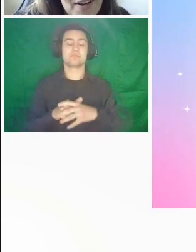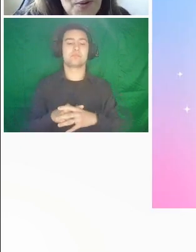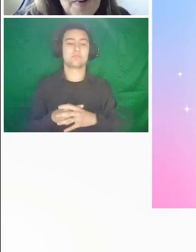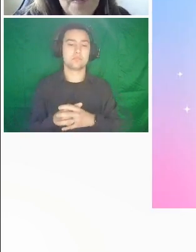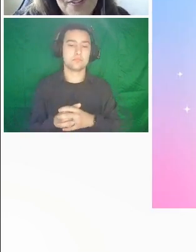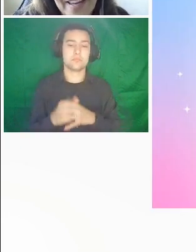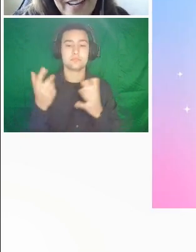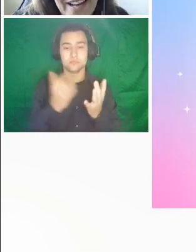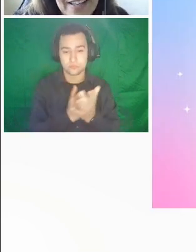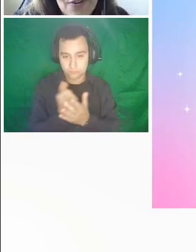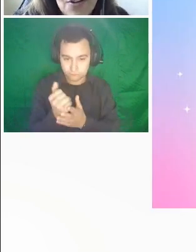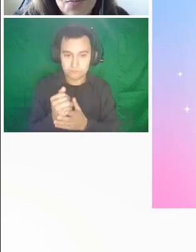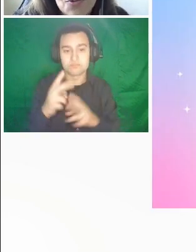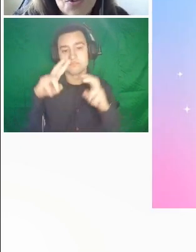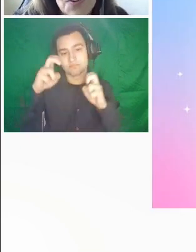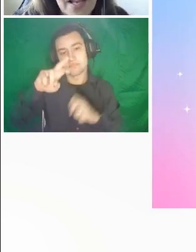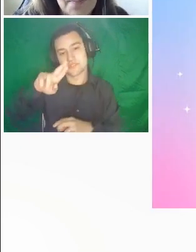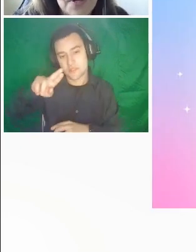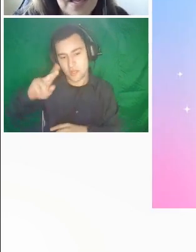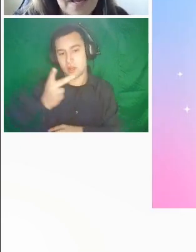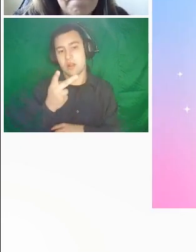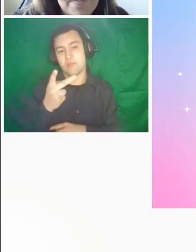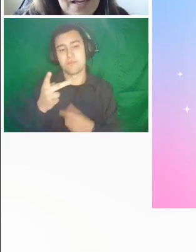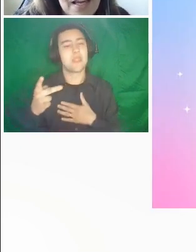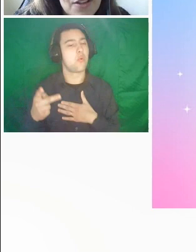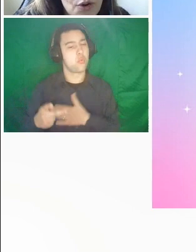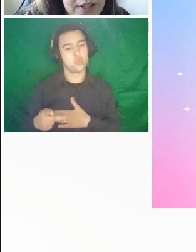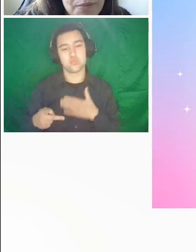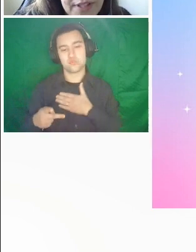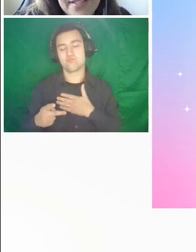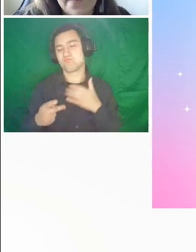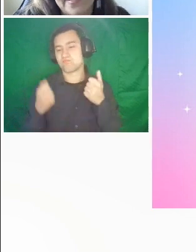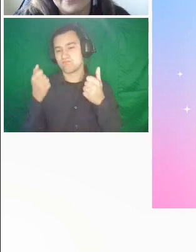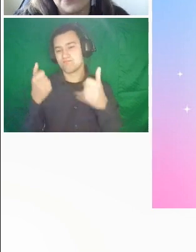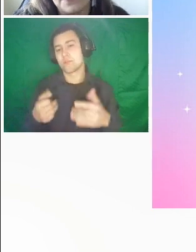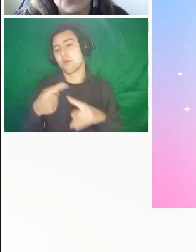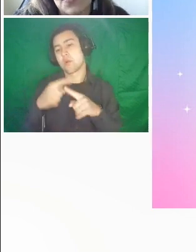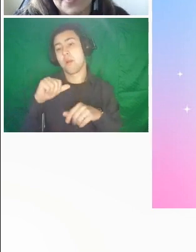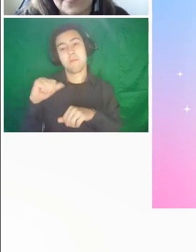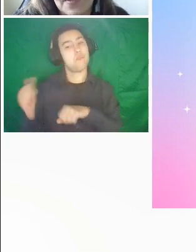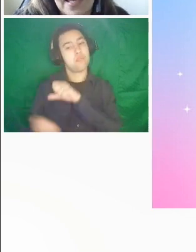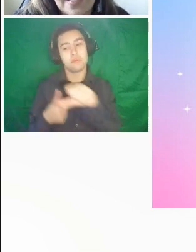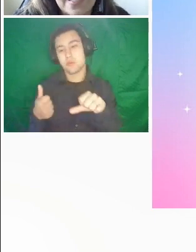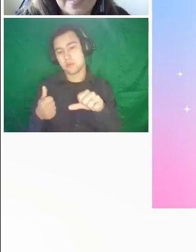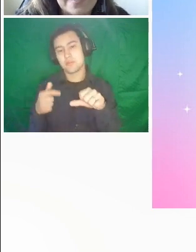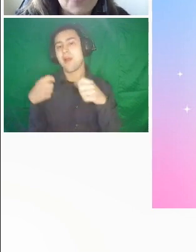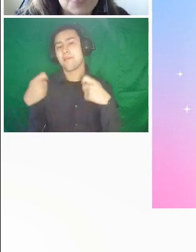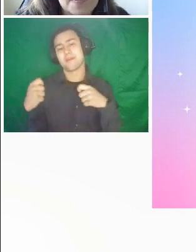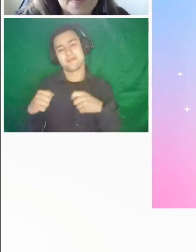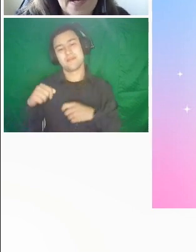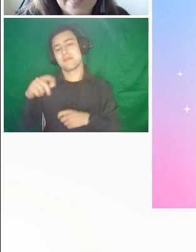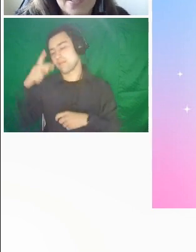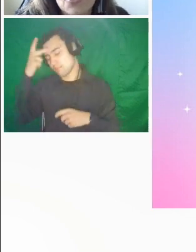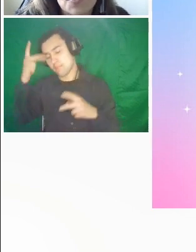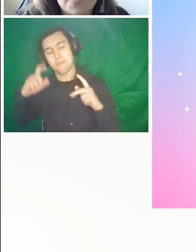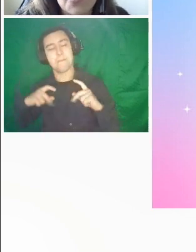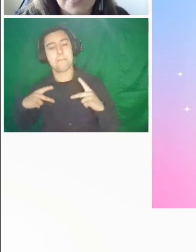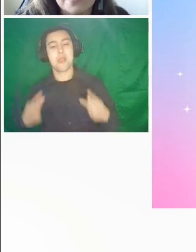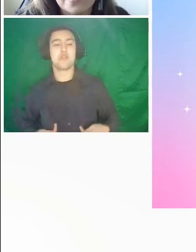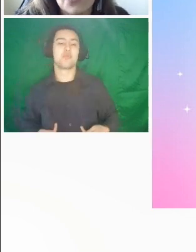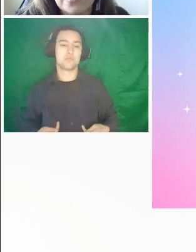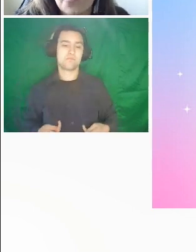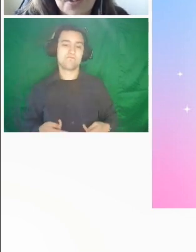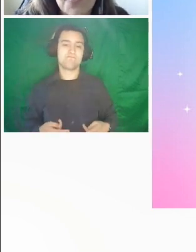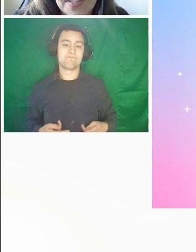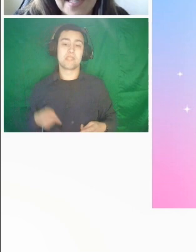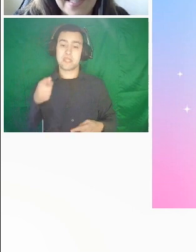entra o papel drh que eu gosto muito de falar porque toda mudança passa por pessoas e aqui entra um dos principais erros de algumas